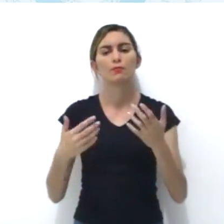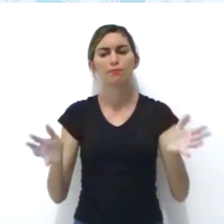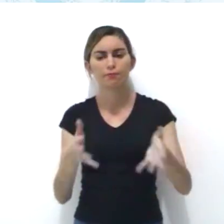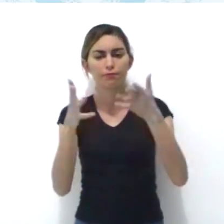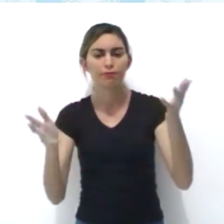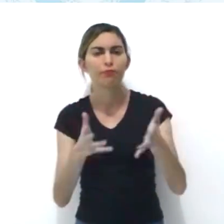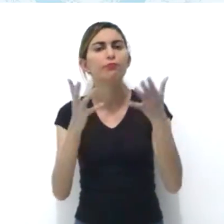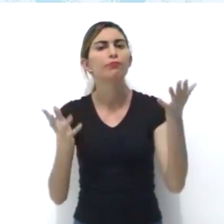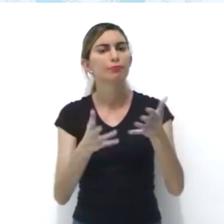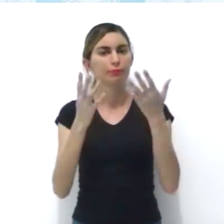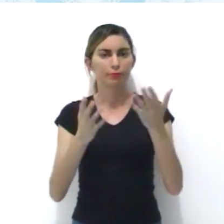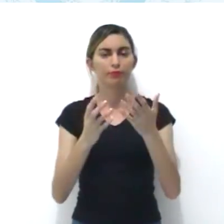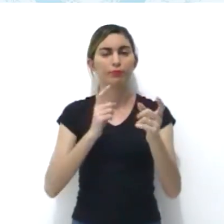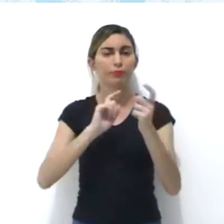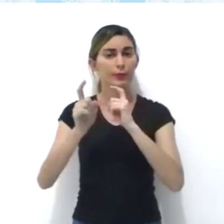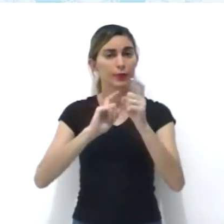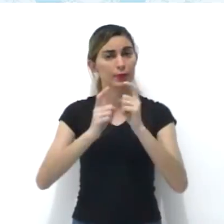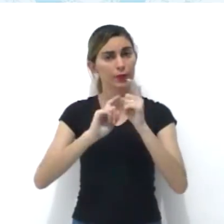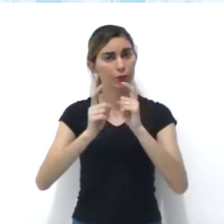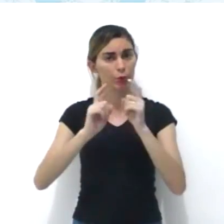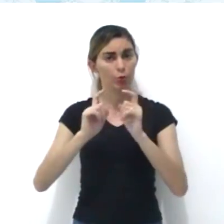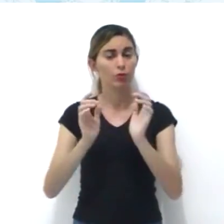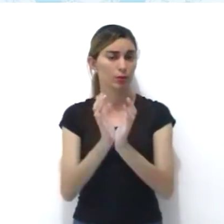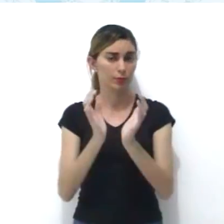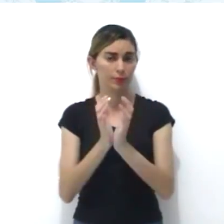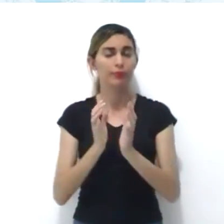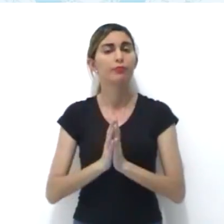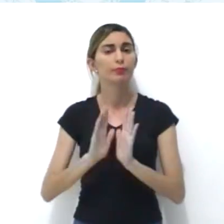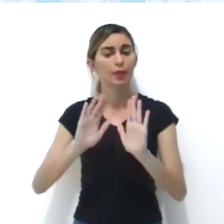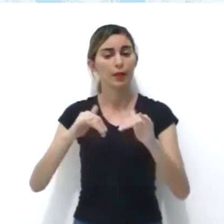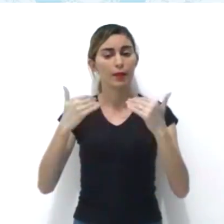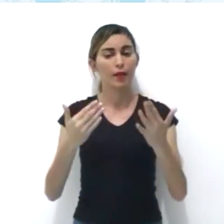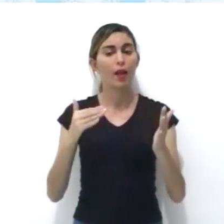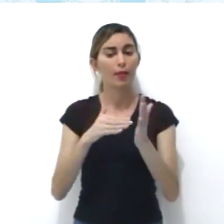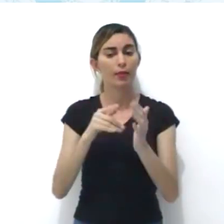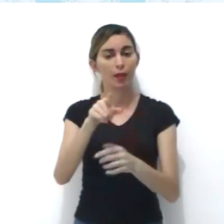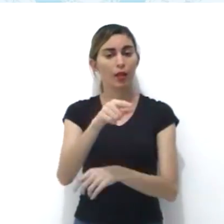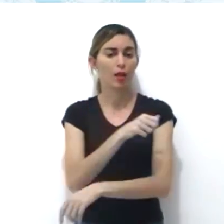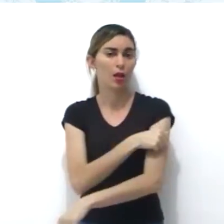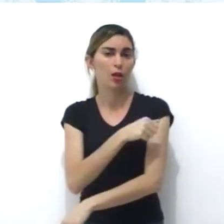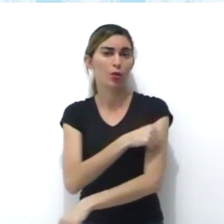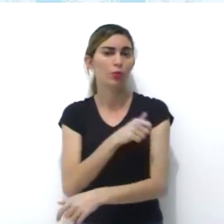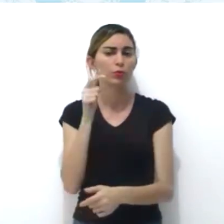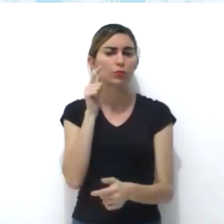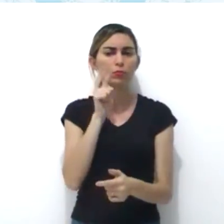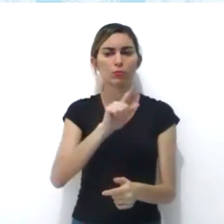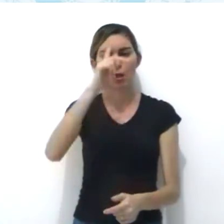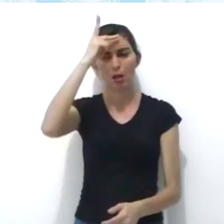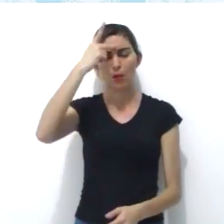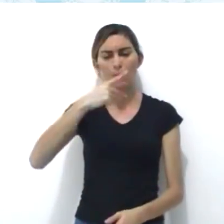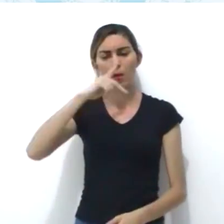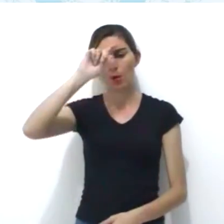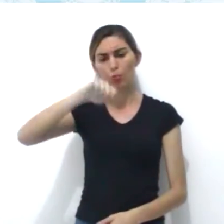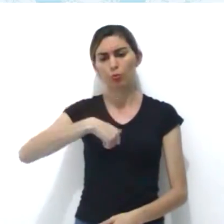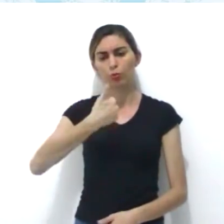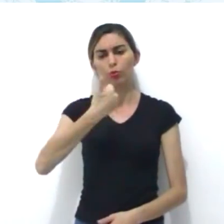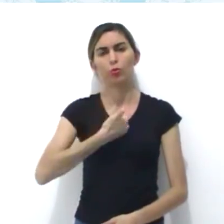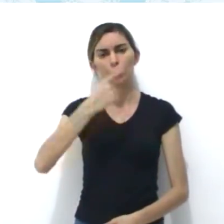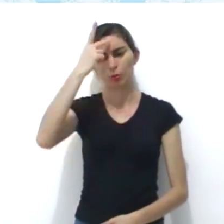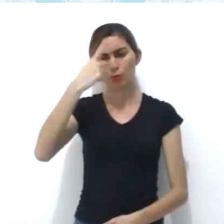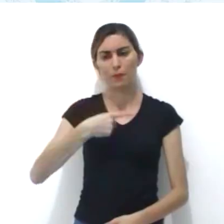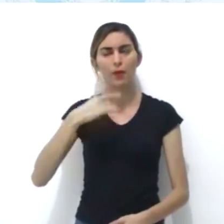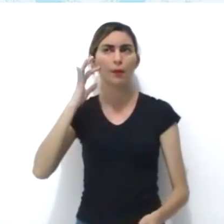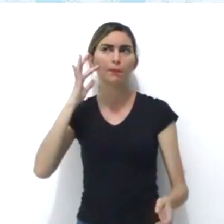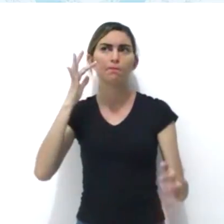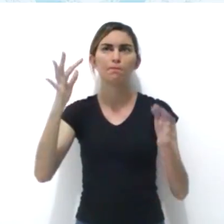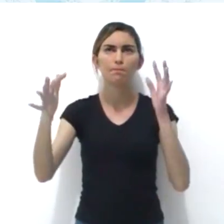ser, os mobilizadores para a discussão daquele clube. E aí até que esse aluno comece a ganhar um pouco mais de autonomia,